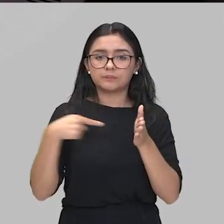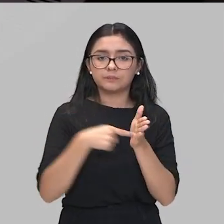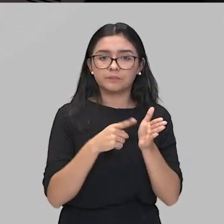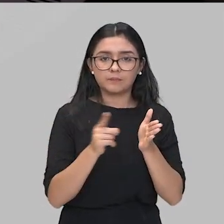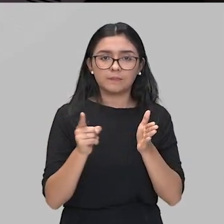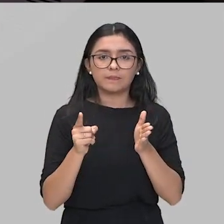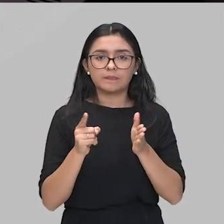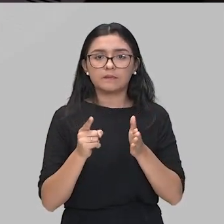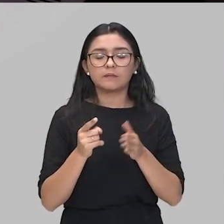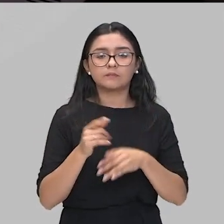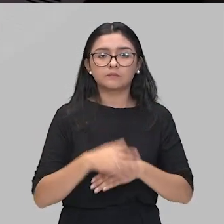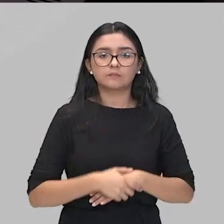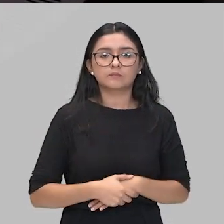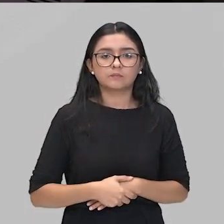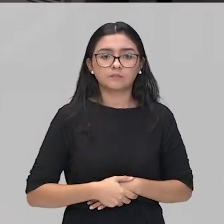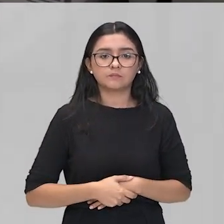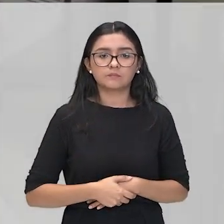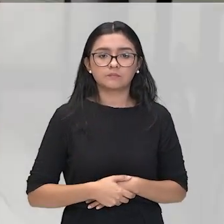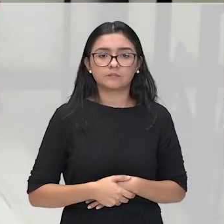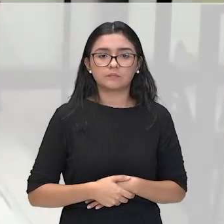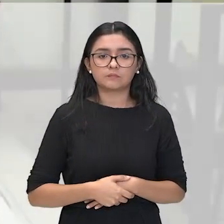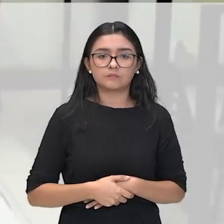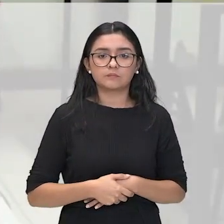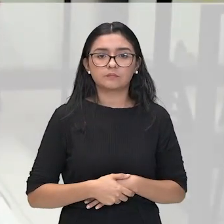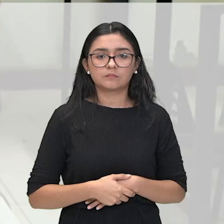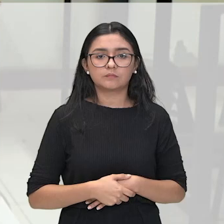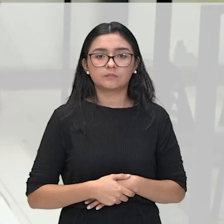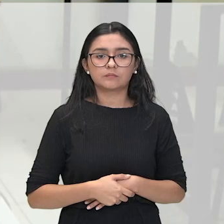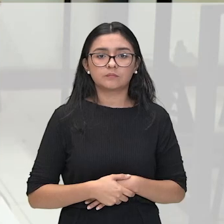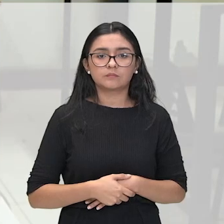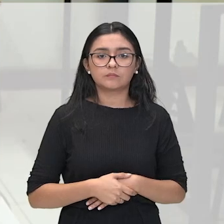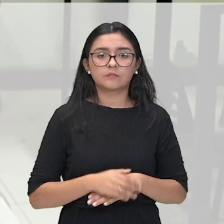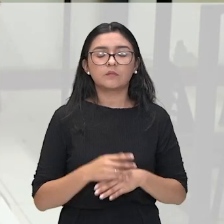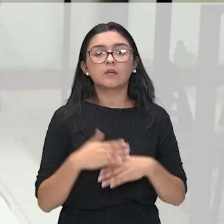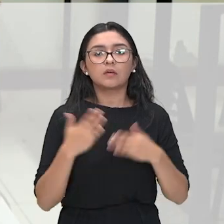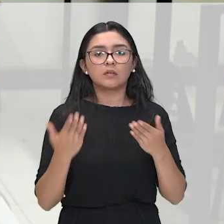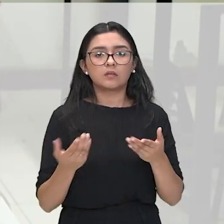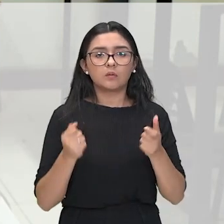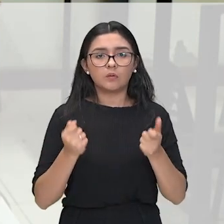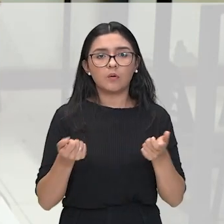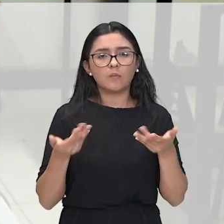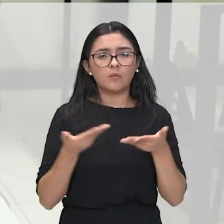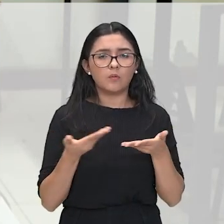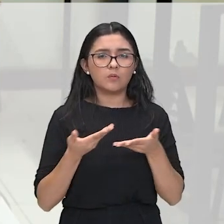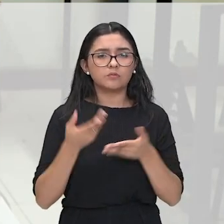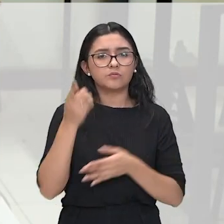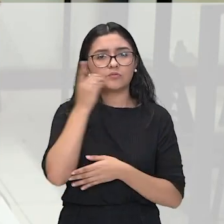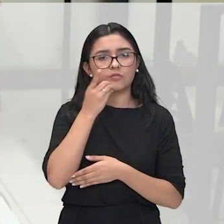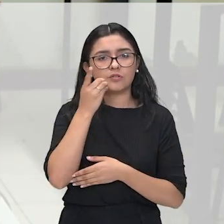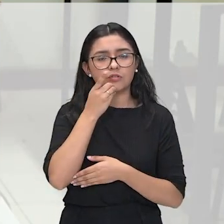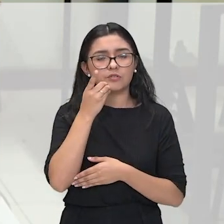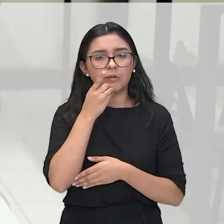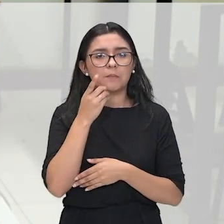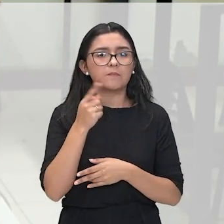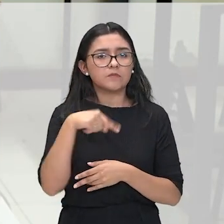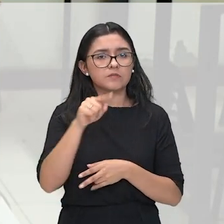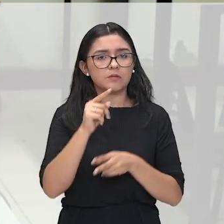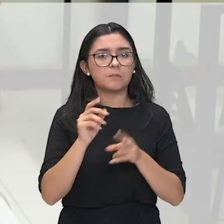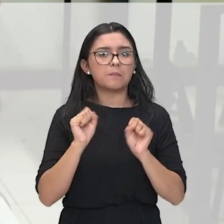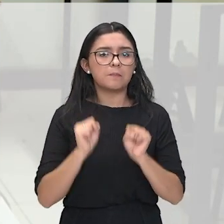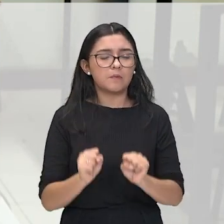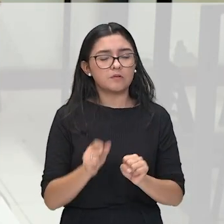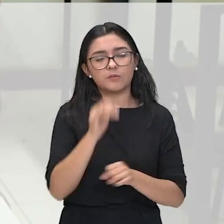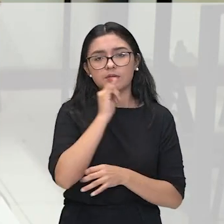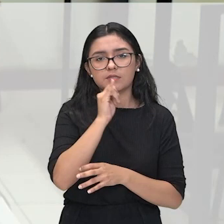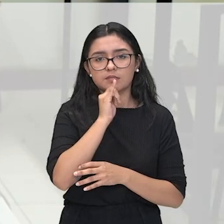de dados em fibras óticas. Como aplicação no nosso dia a dia, nós podemos observar o efeito da refração